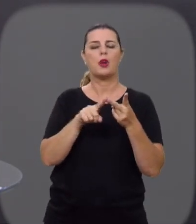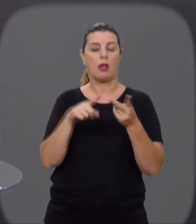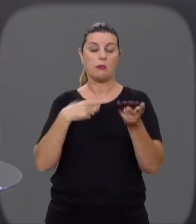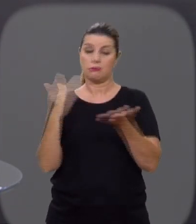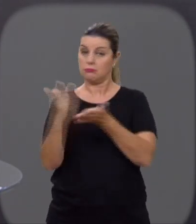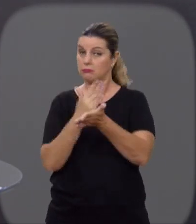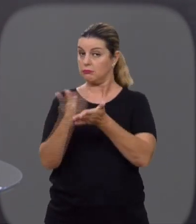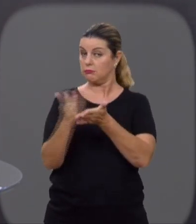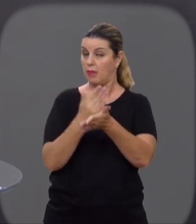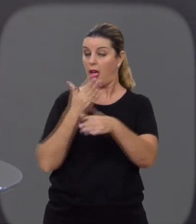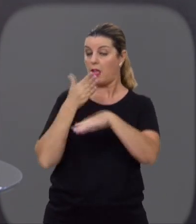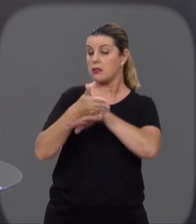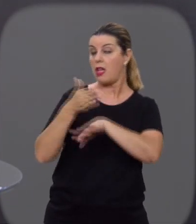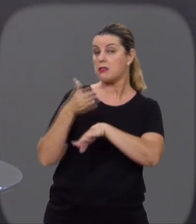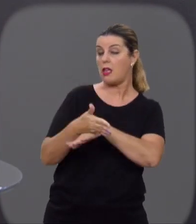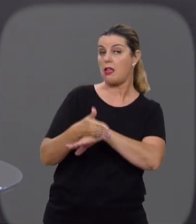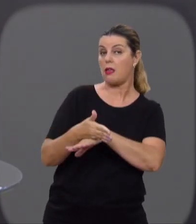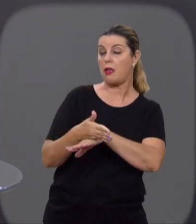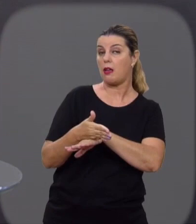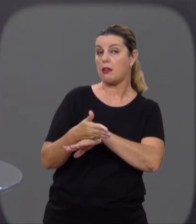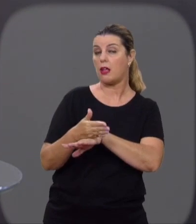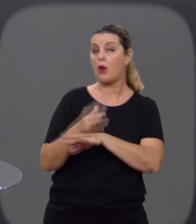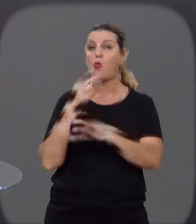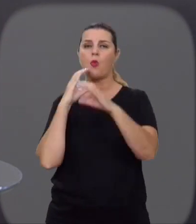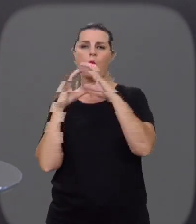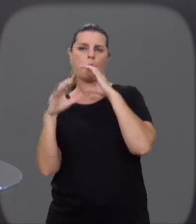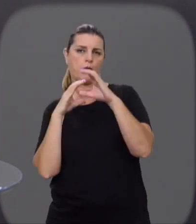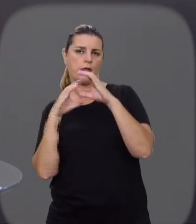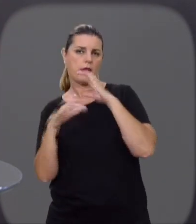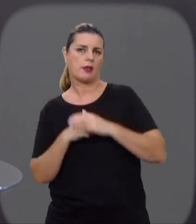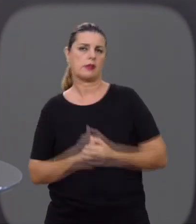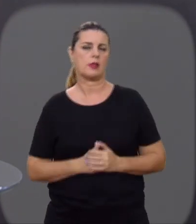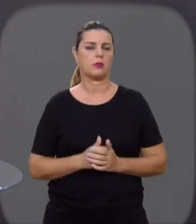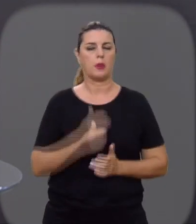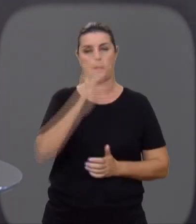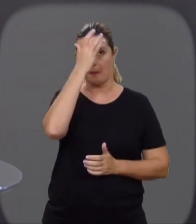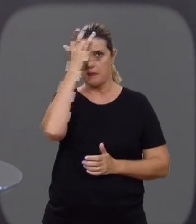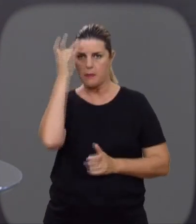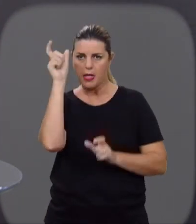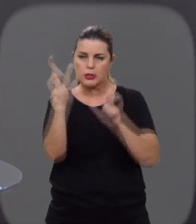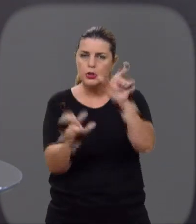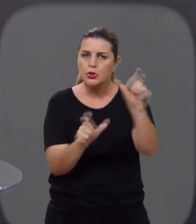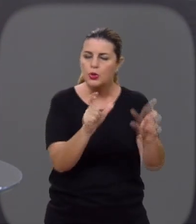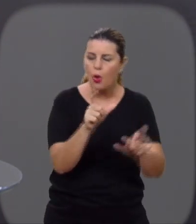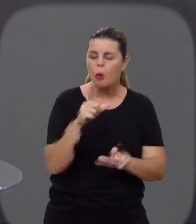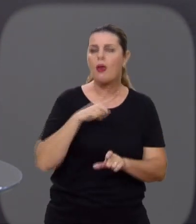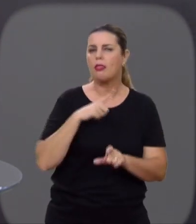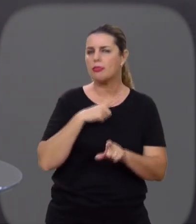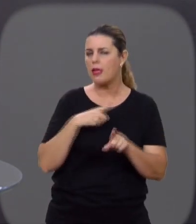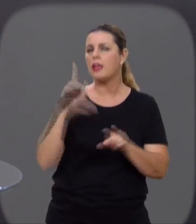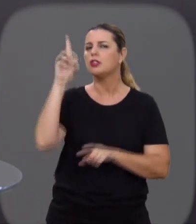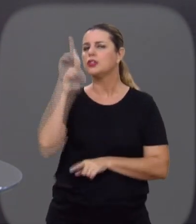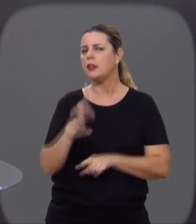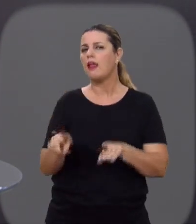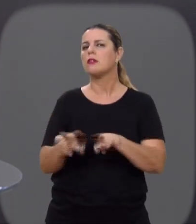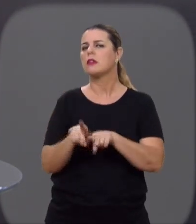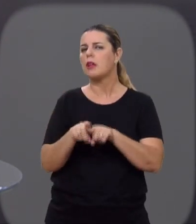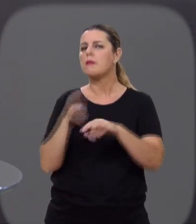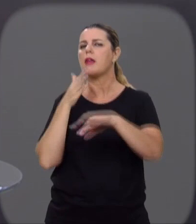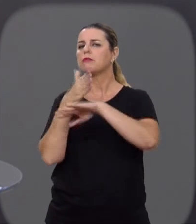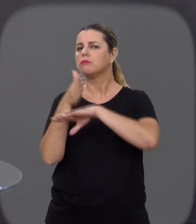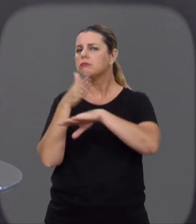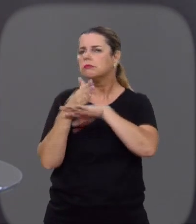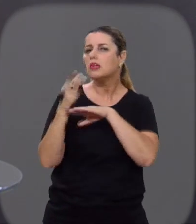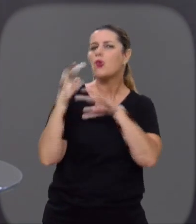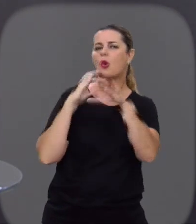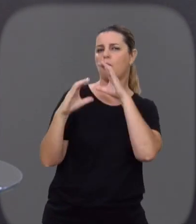Nesses casos, é acessibilidade à comunicação. Então, as pessoas também têm direito à acessibilidade à